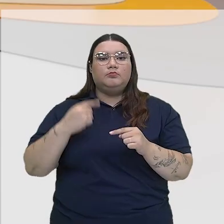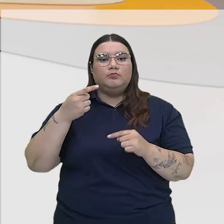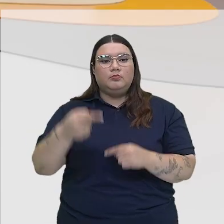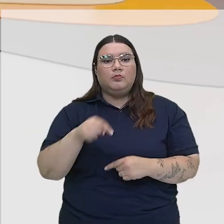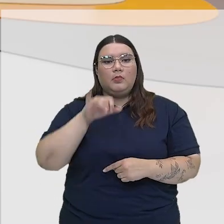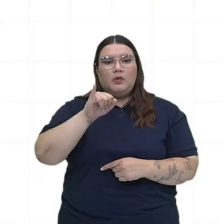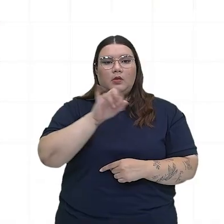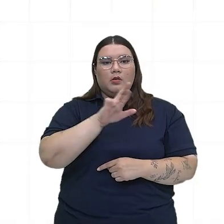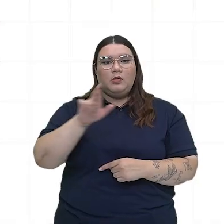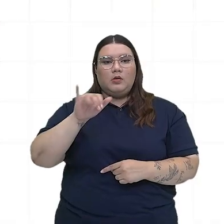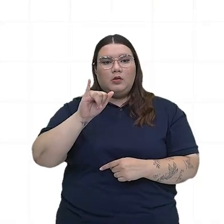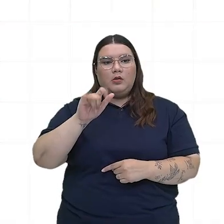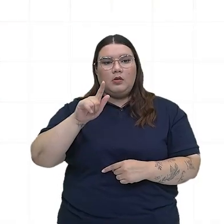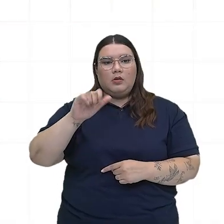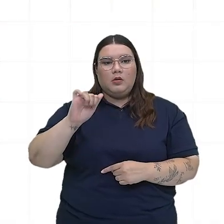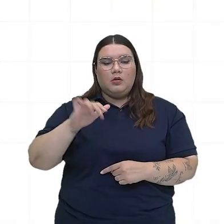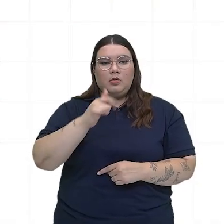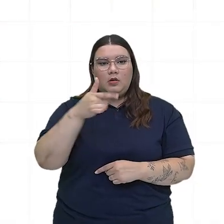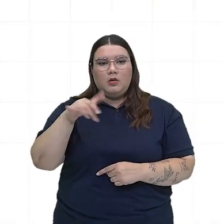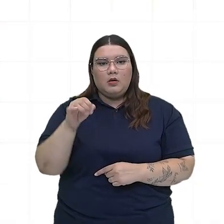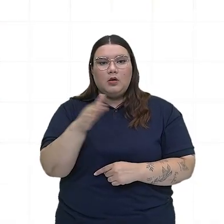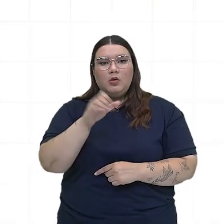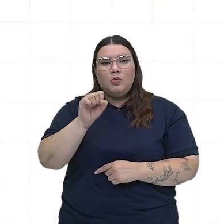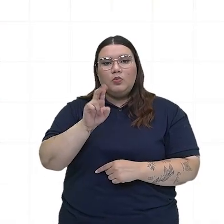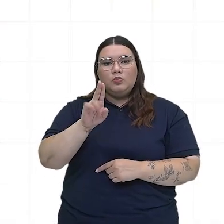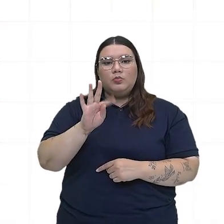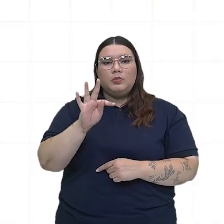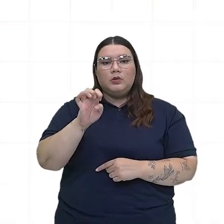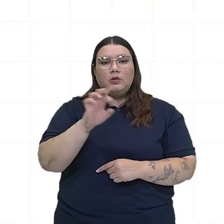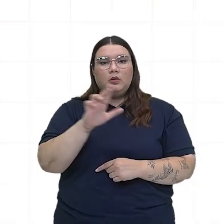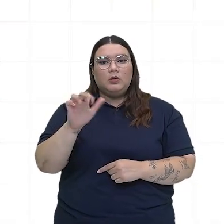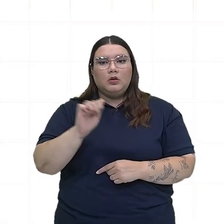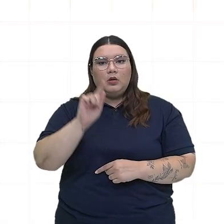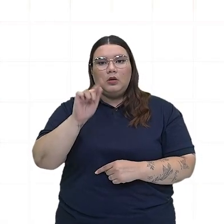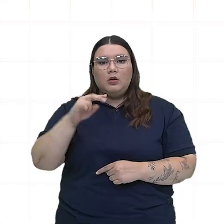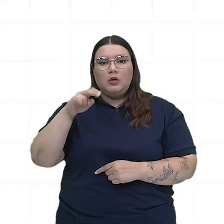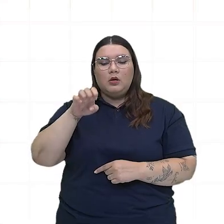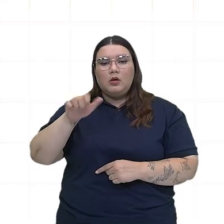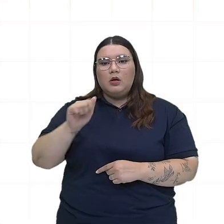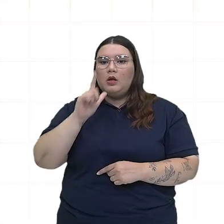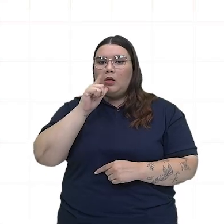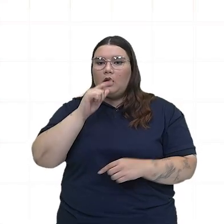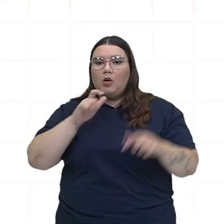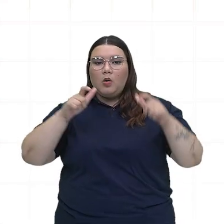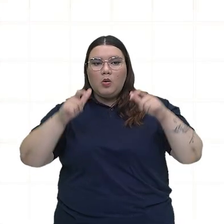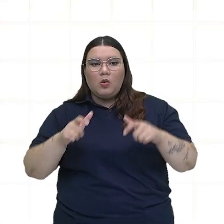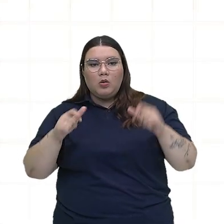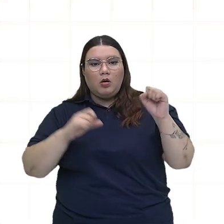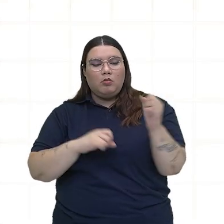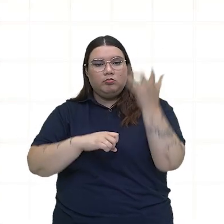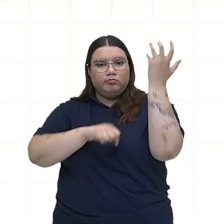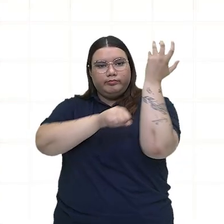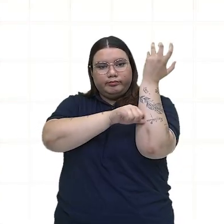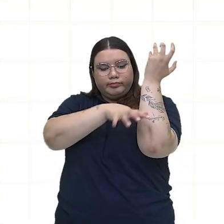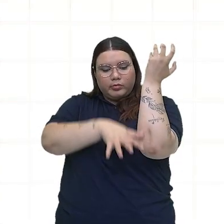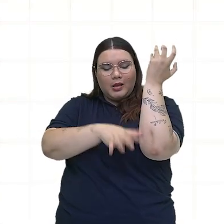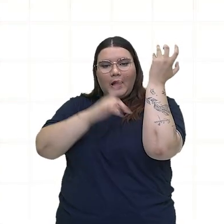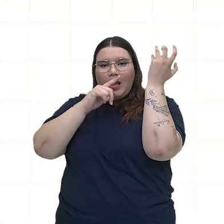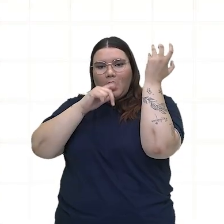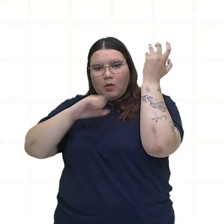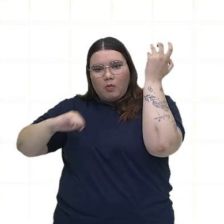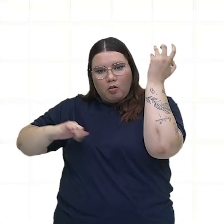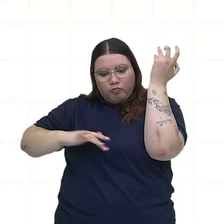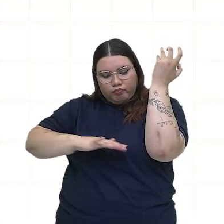a irrigação subterrânea, na qual a água vai ser aplicada agora nas raízes das